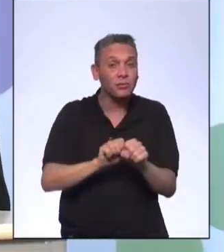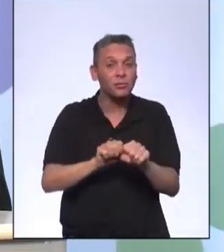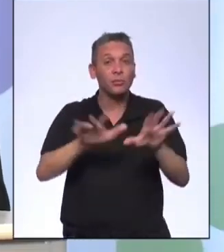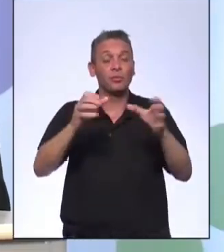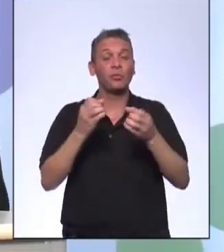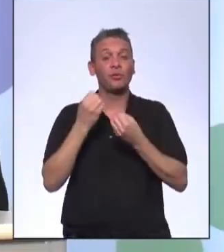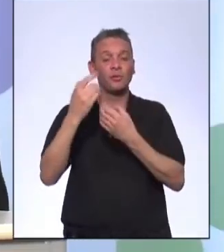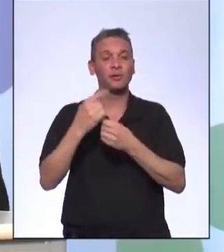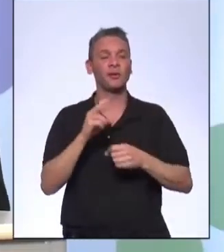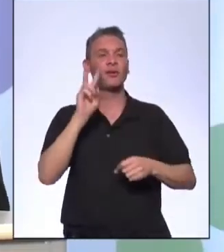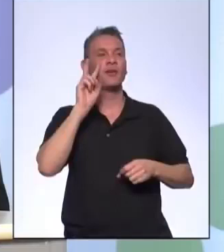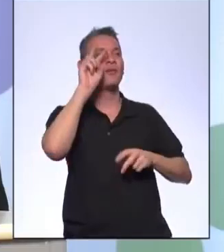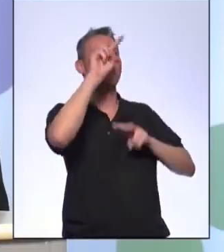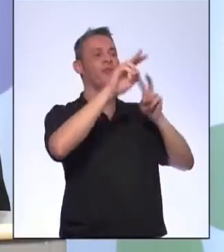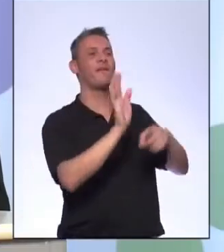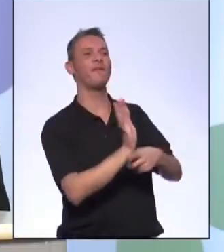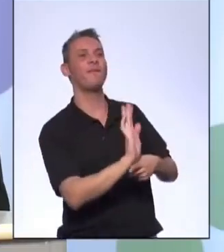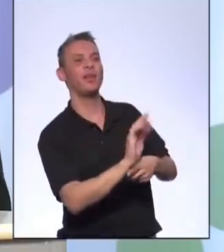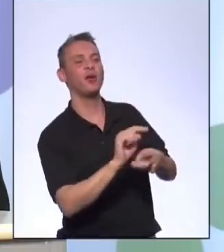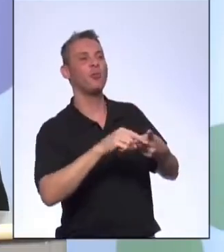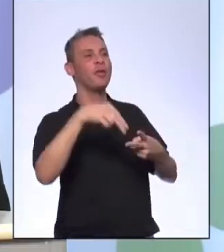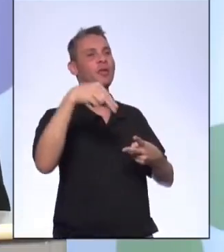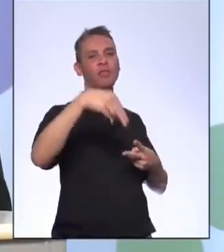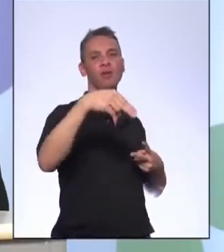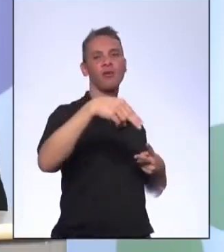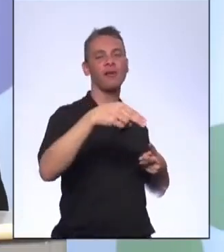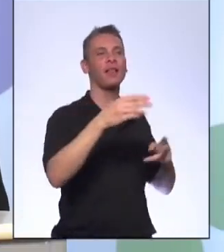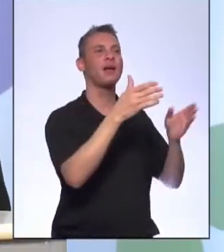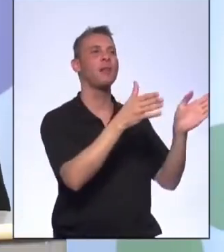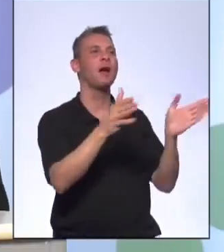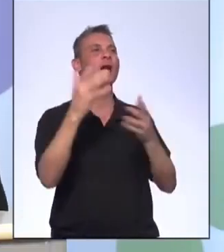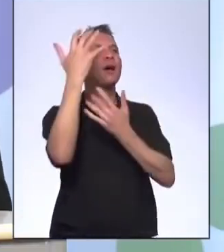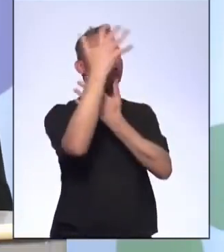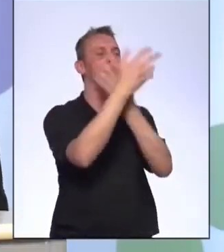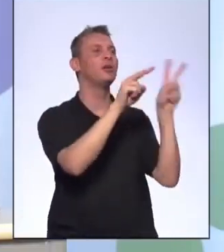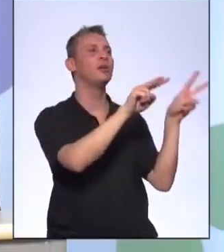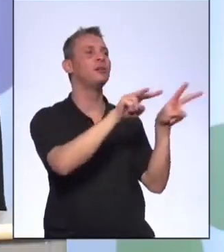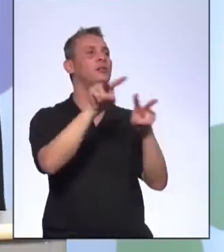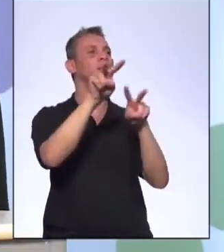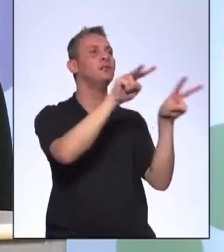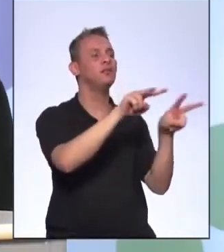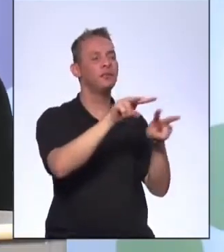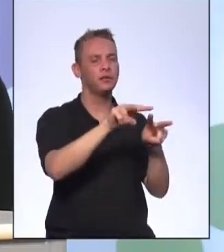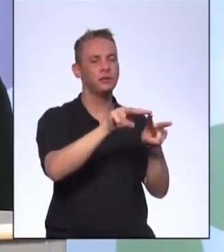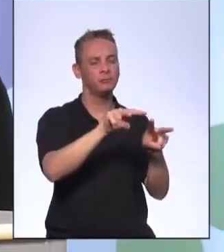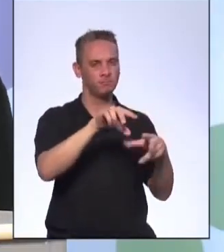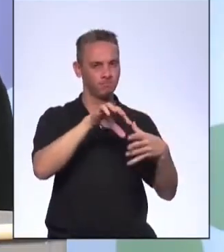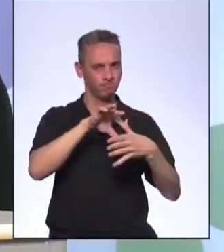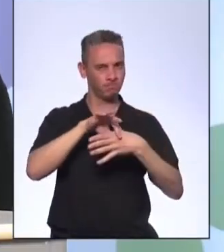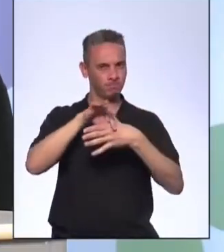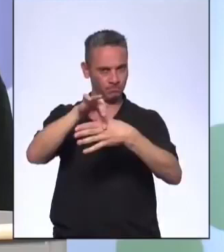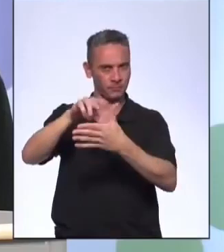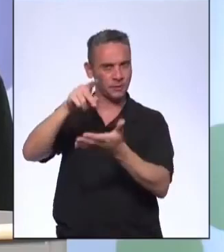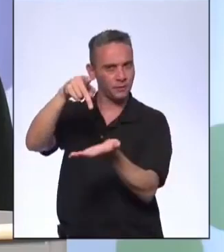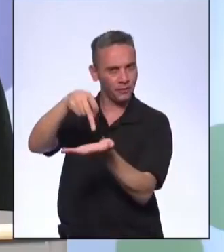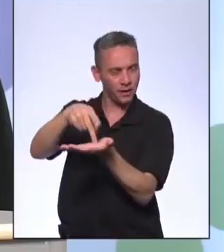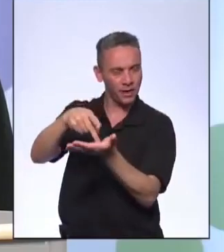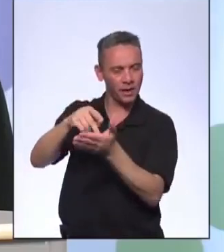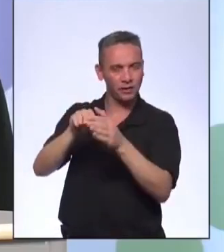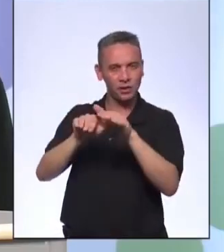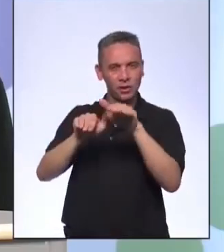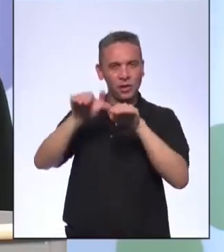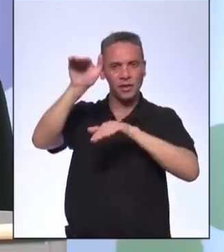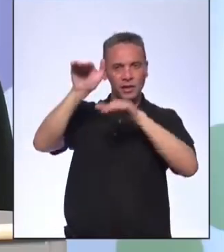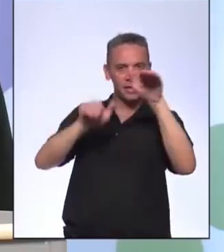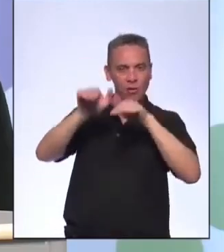nas novelas, nos filmes, né, nos clipes que vocês assistem, costumam representar as desigualdades e